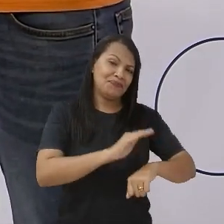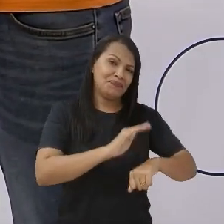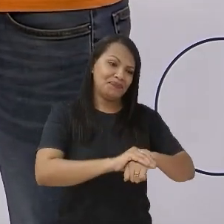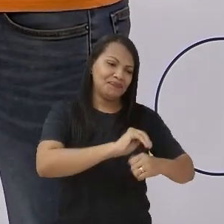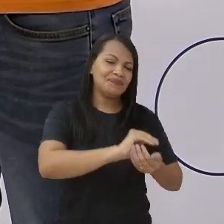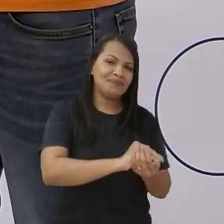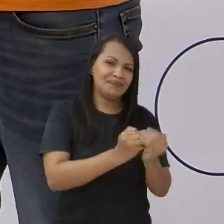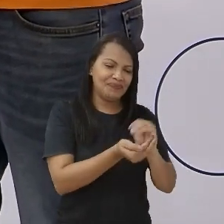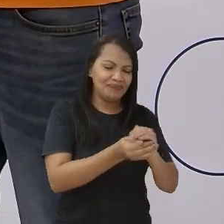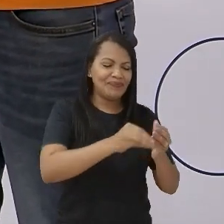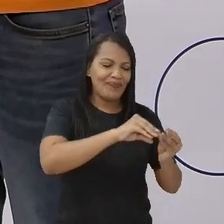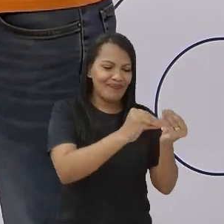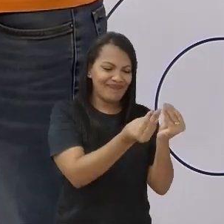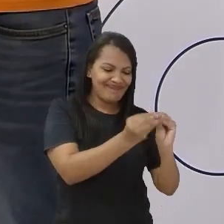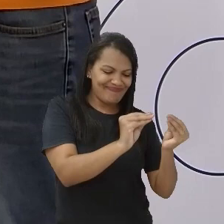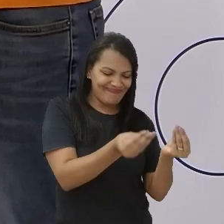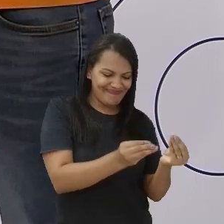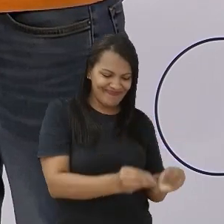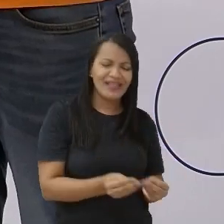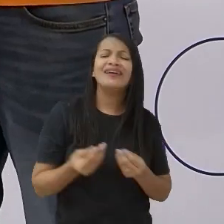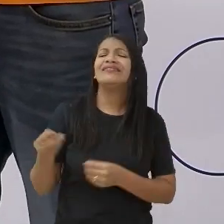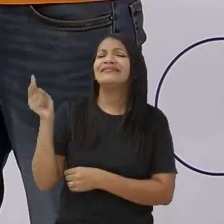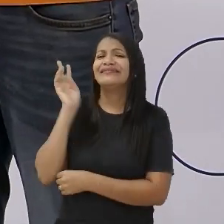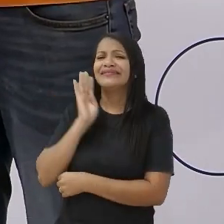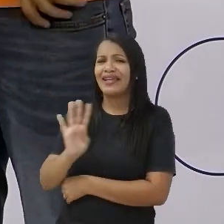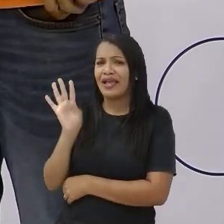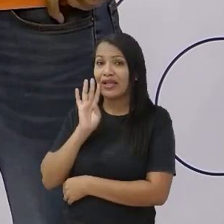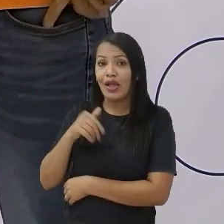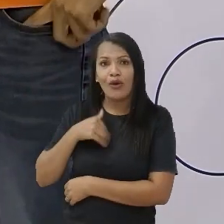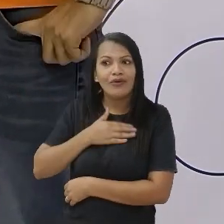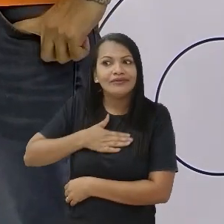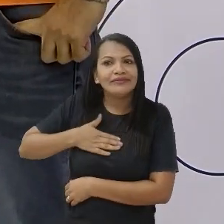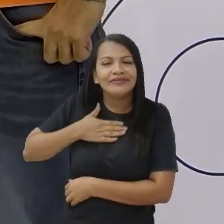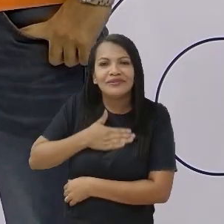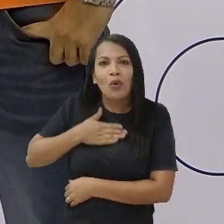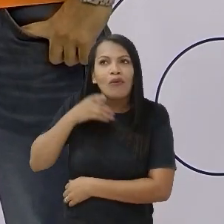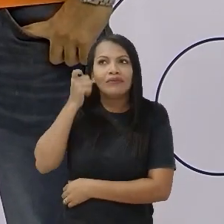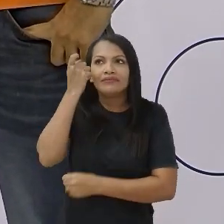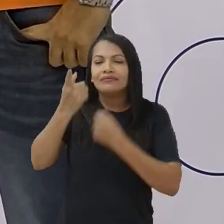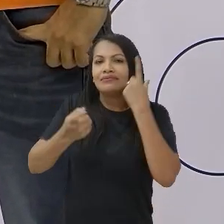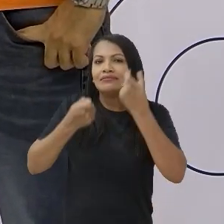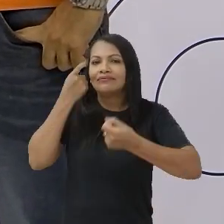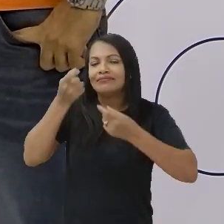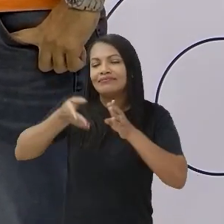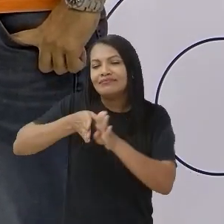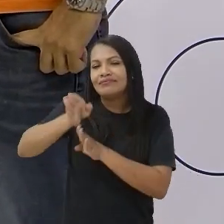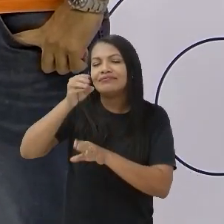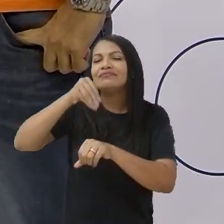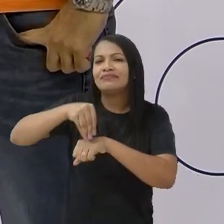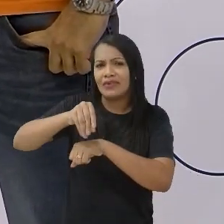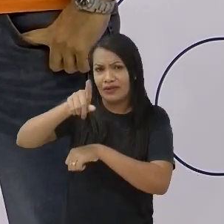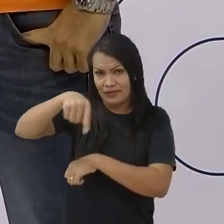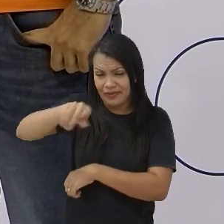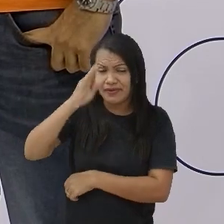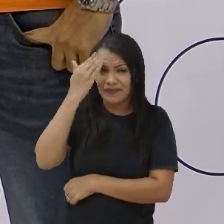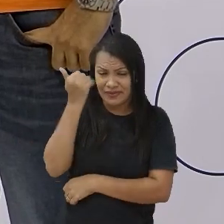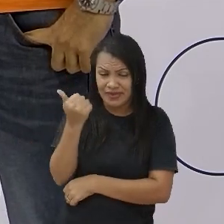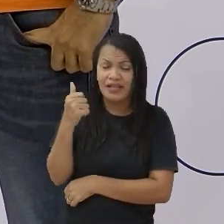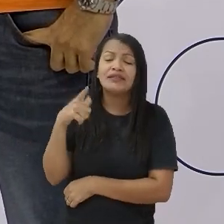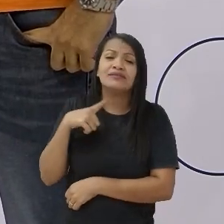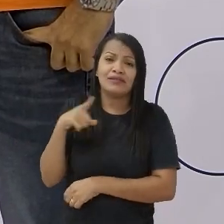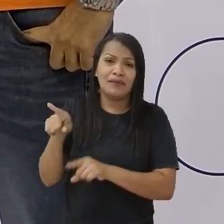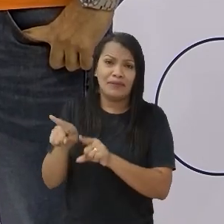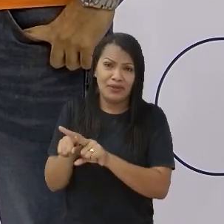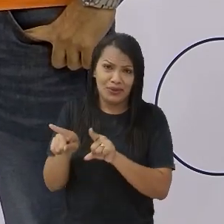a argila. Muito legal, professor. Eu gostei muito das sugestões das atividades e tenho certeza que os